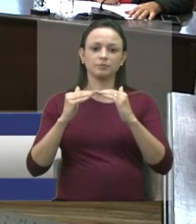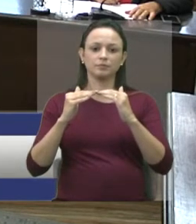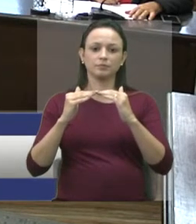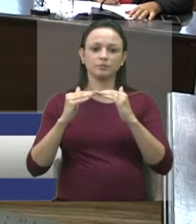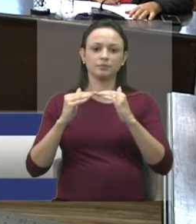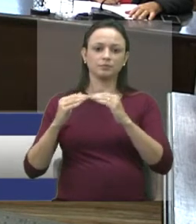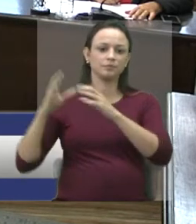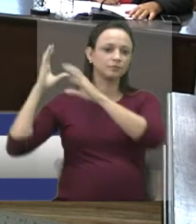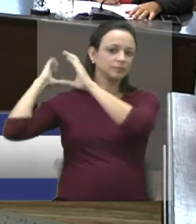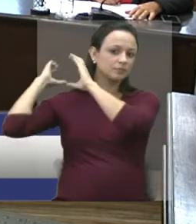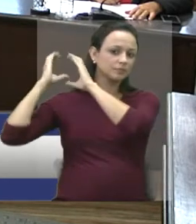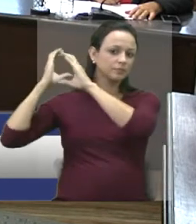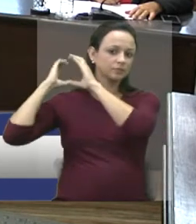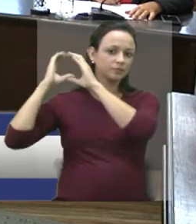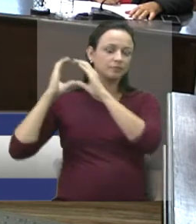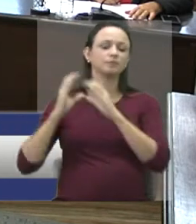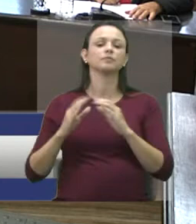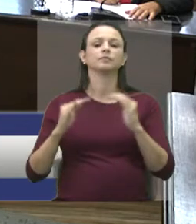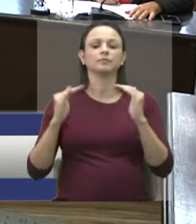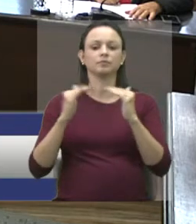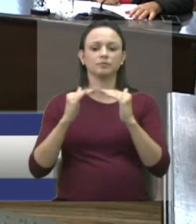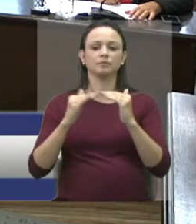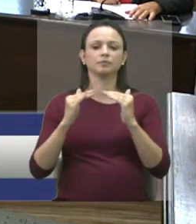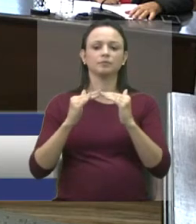Tito Coloneto. Totalmente favorável.